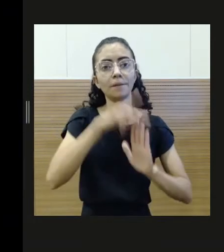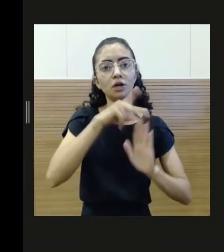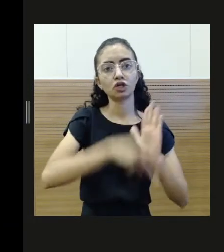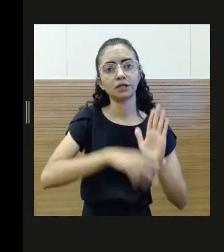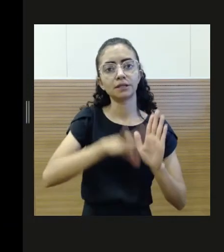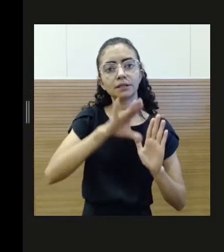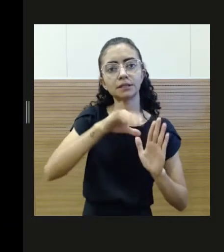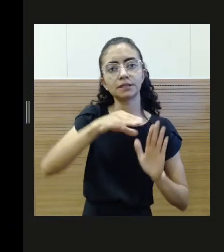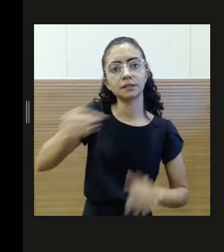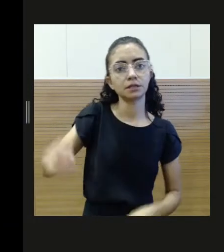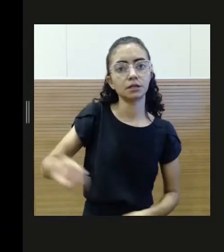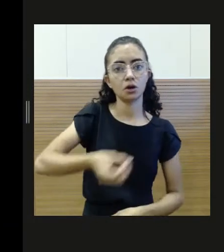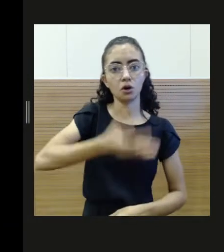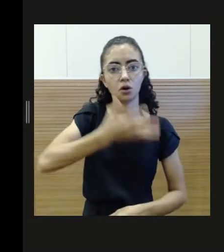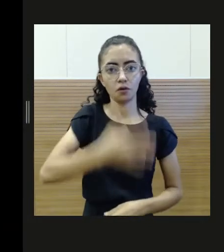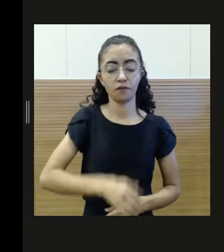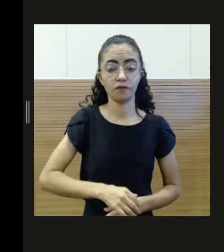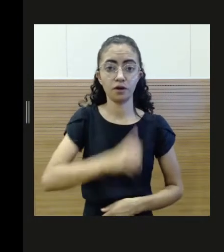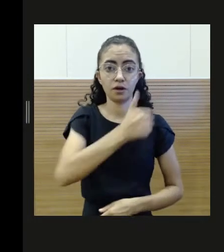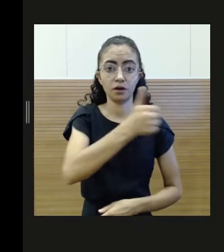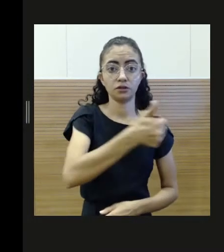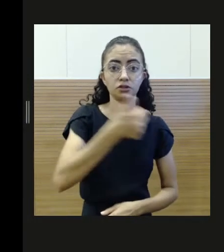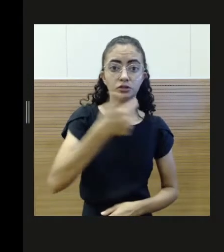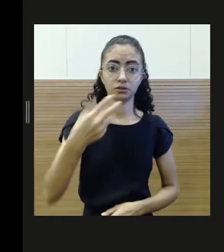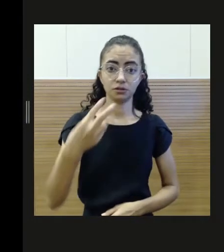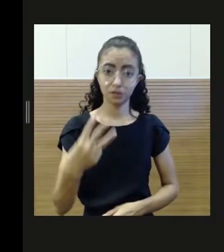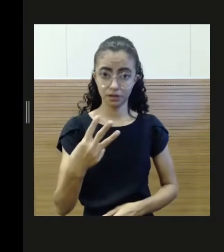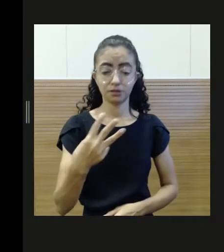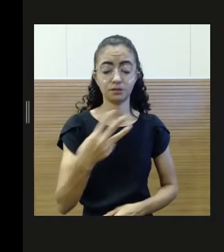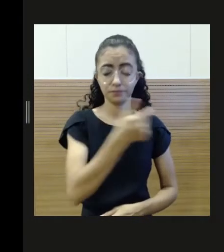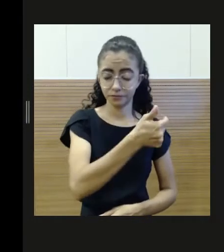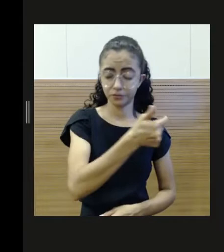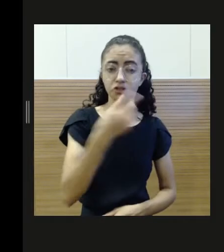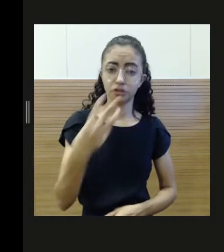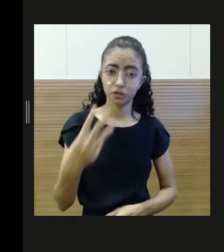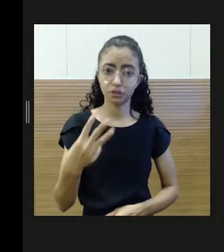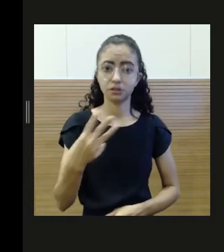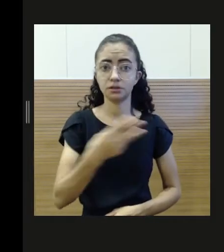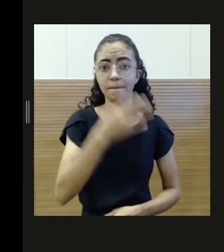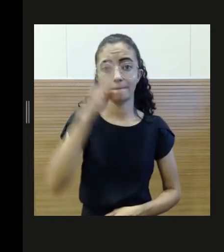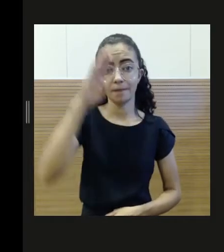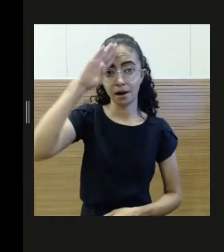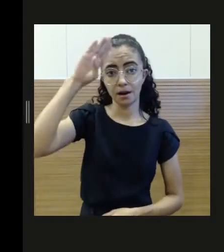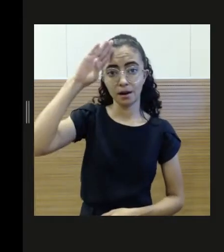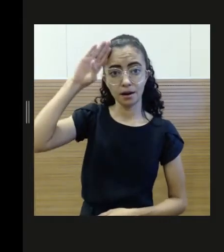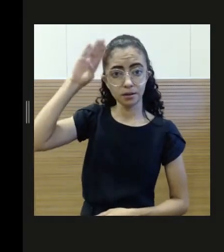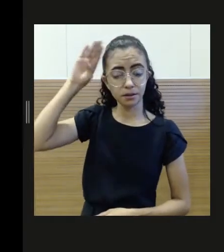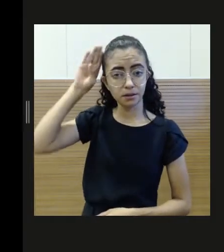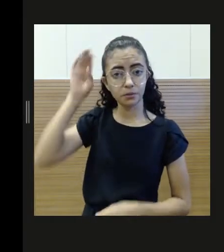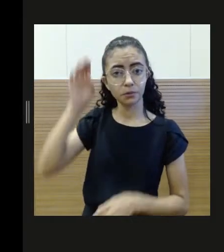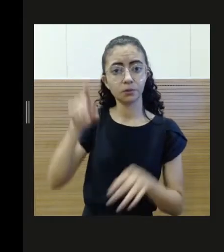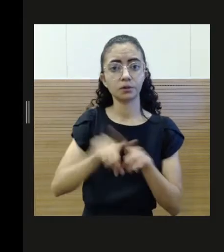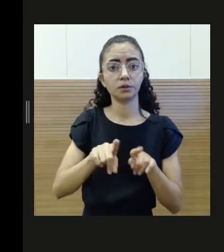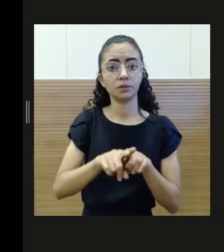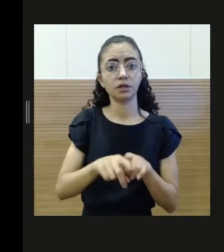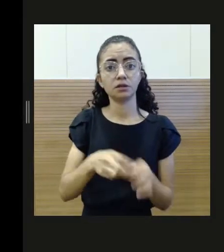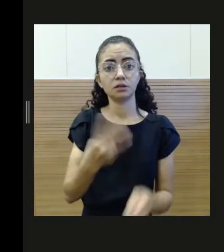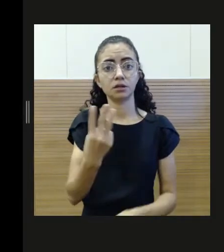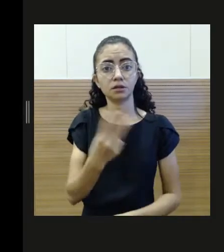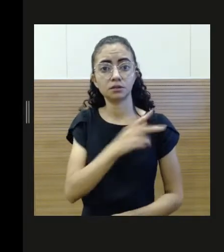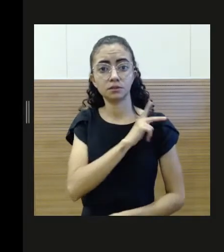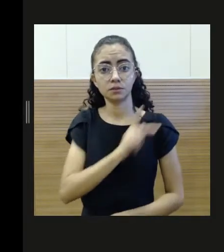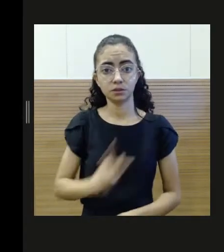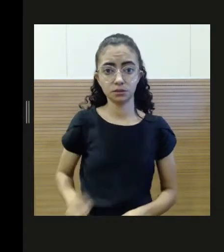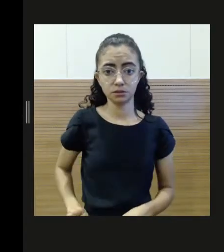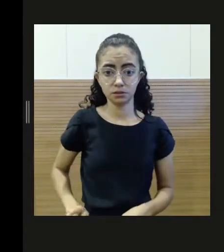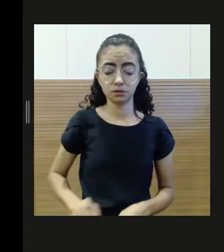Nutrição. 23 acadêmicos e autores, inclusive 3 presidentes sucessivos da